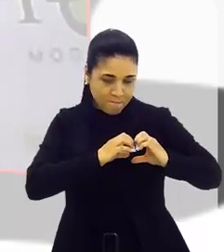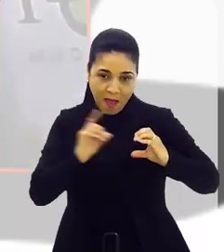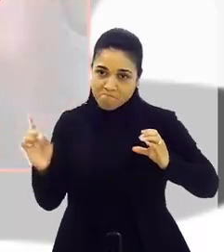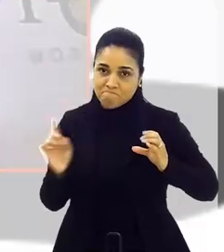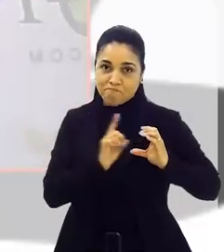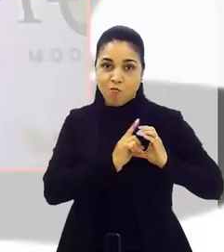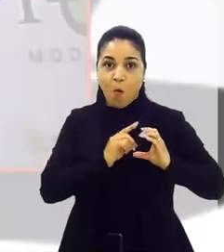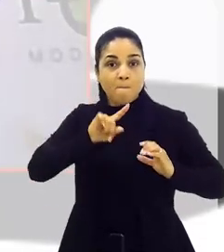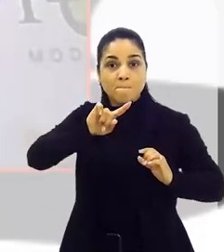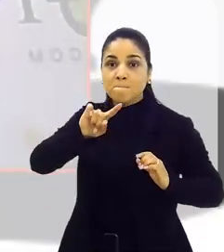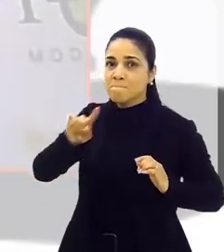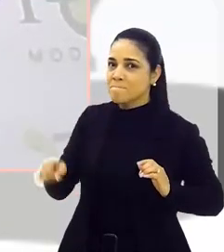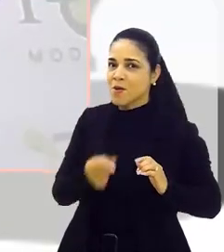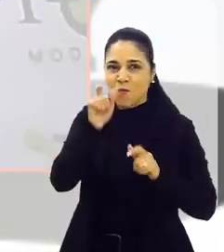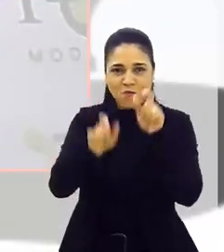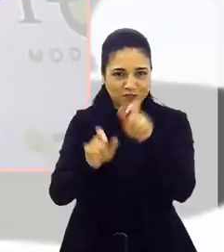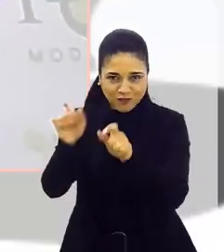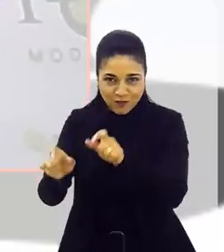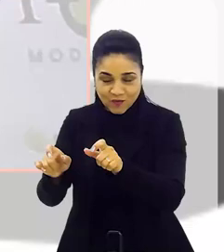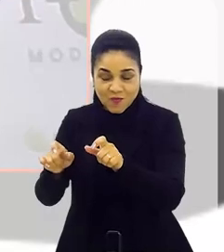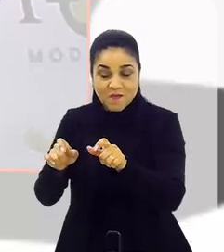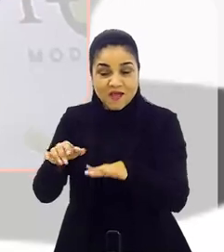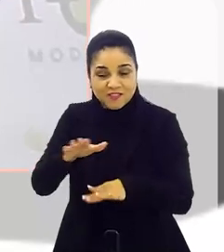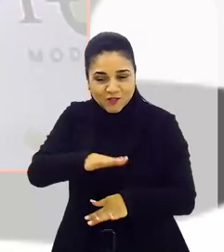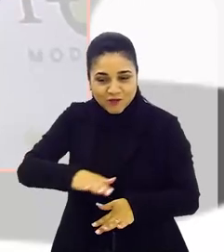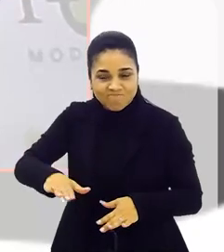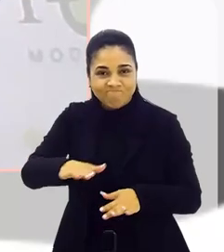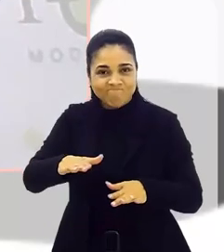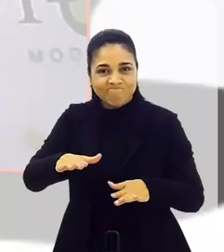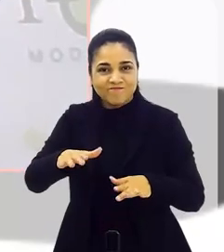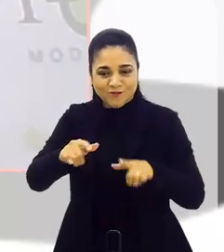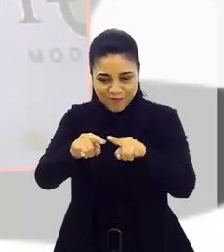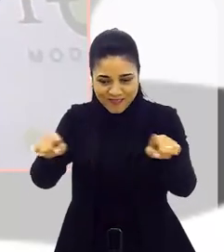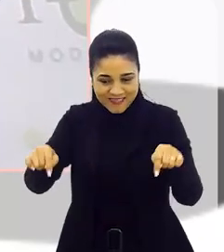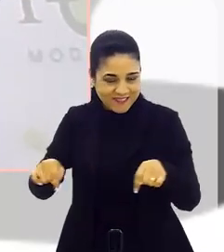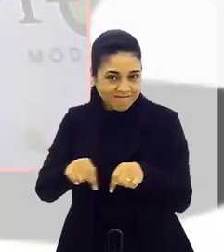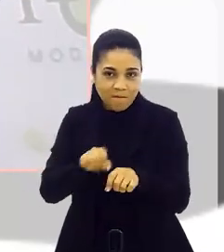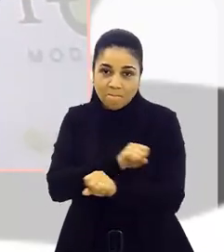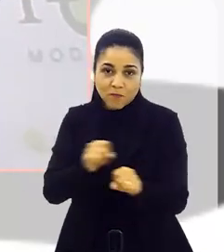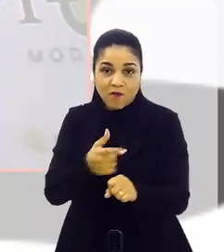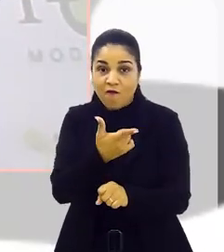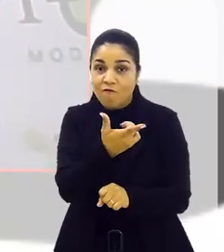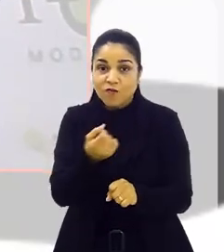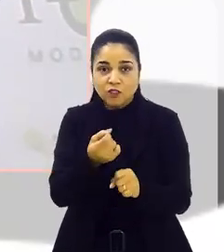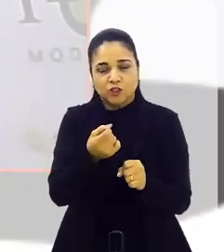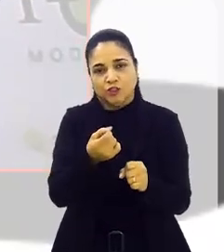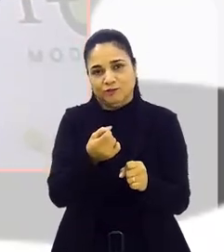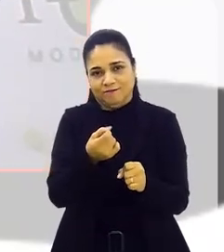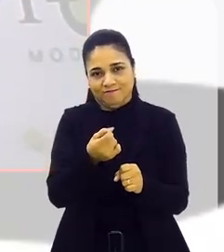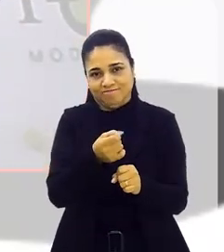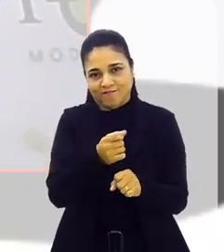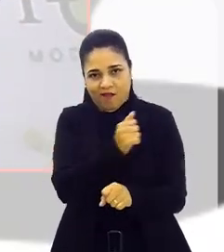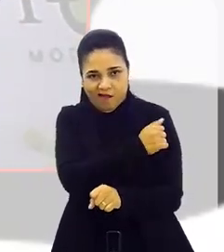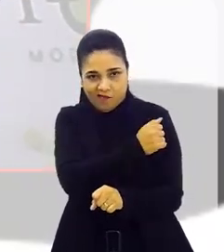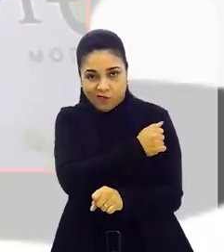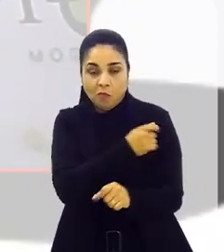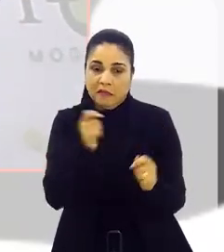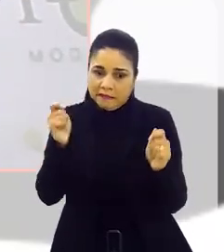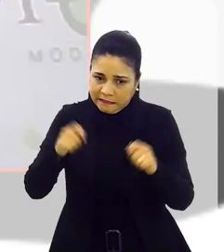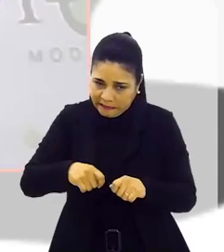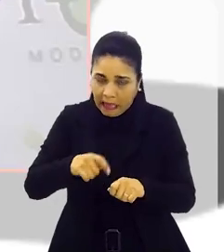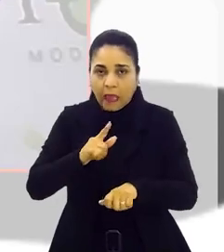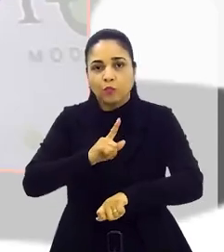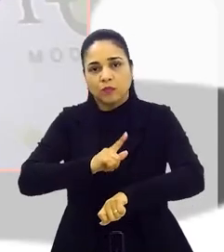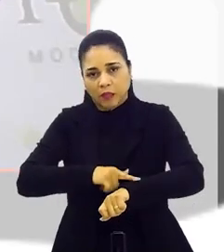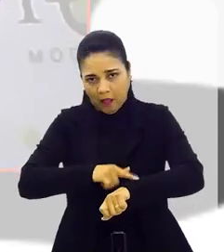colocar 1.000, mas o espaço físico, infelizmente, não dá para a gente comportar mais de 20 por turma. Mas eu